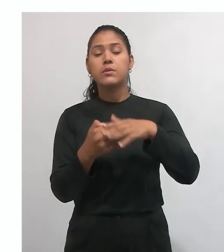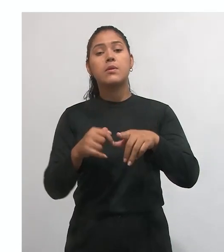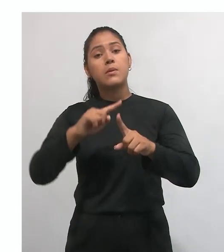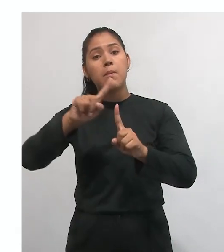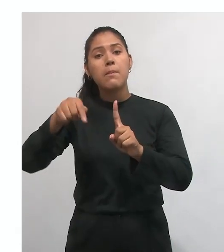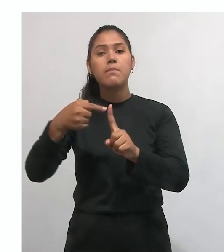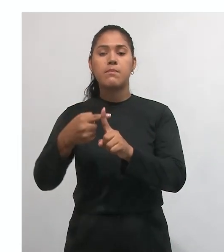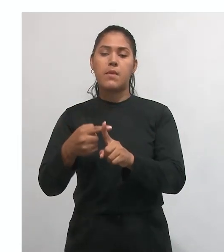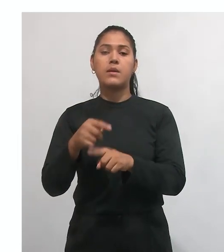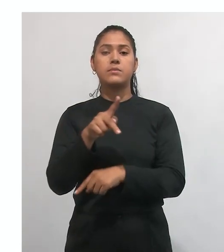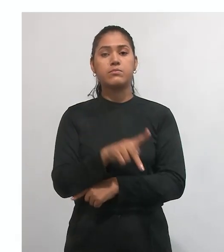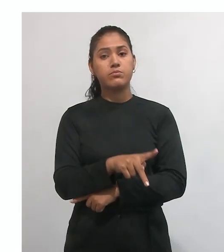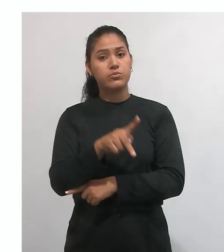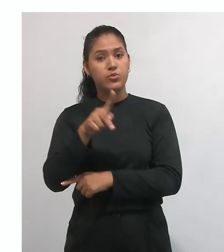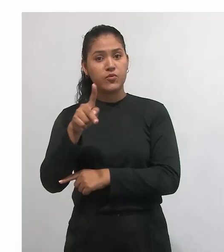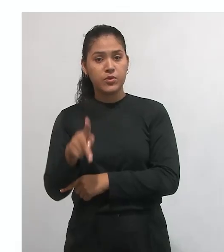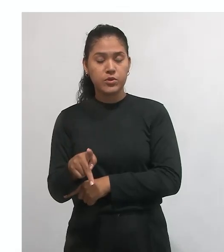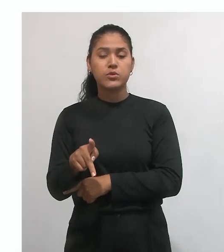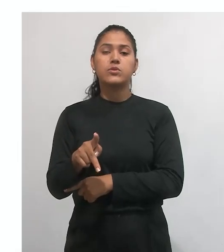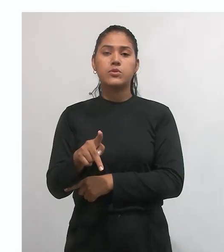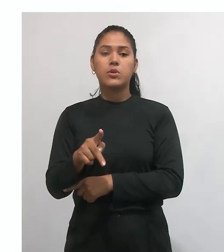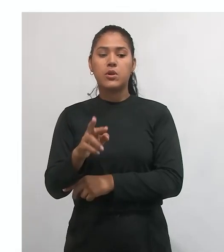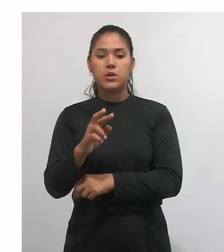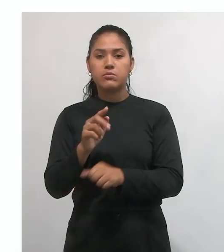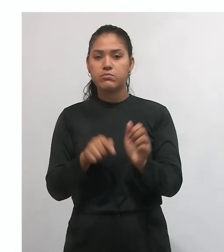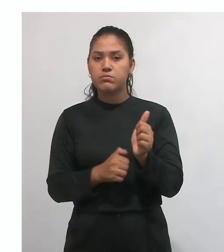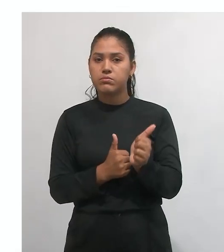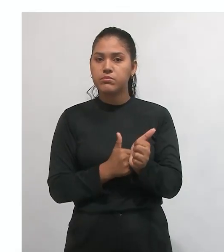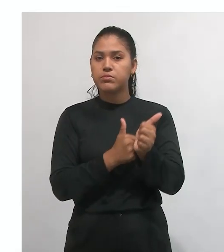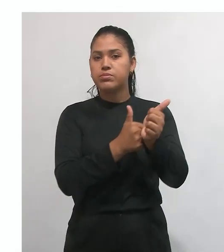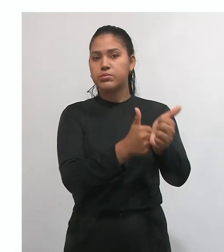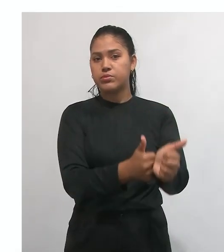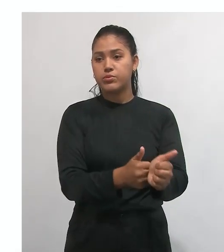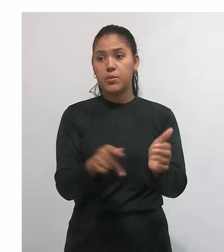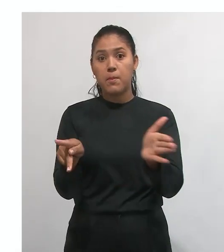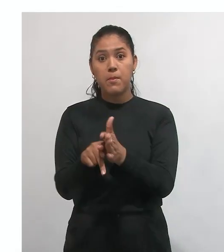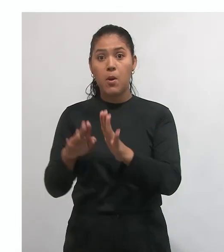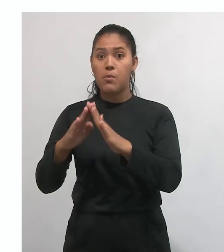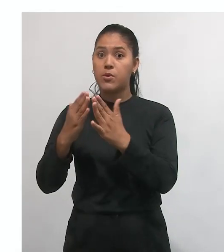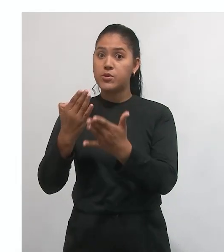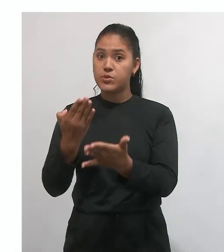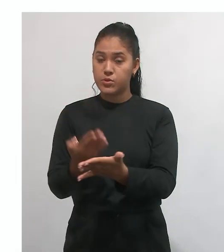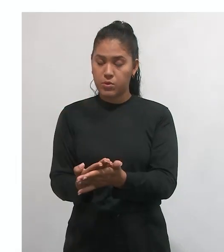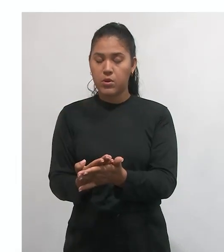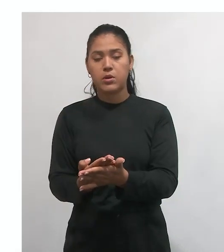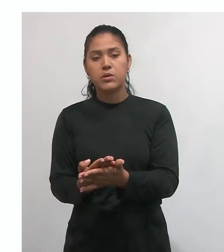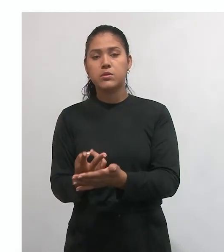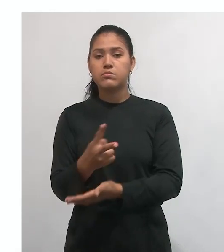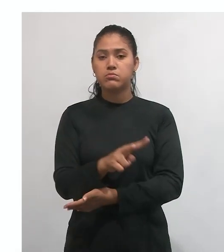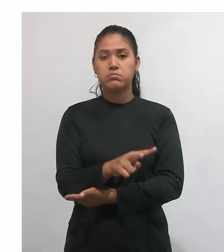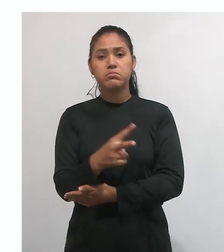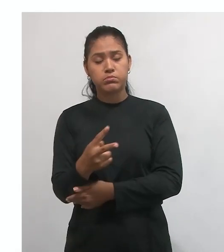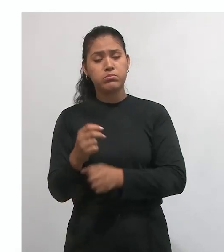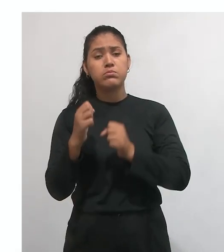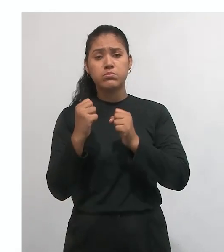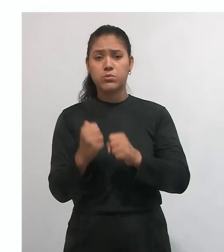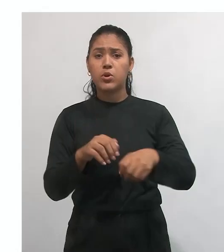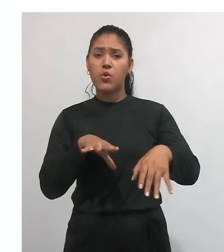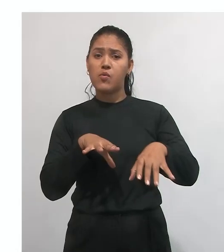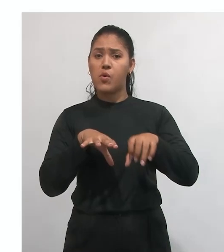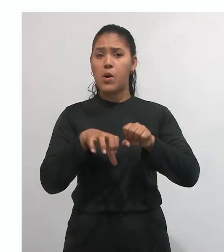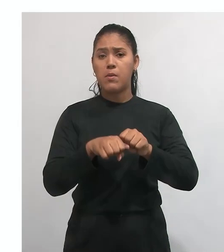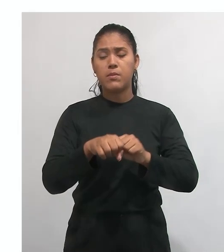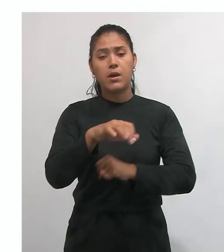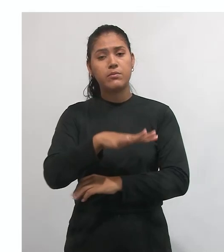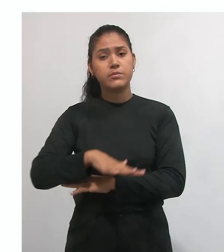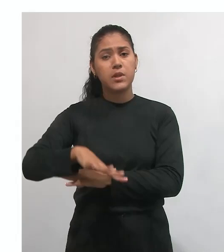um supervisor da parte concedente, ambos com formação na área ou em áreas afins, conforme está escrito no